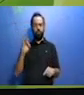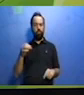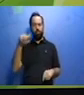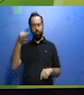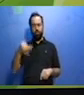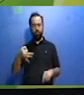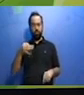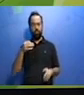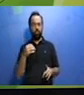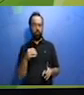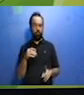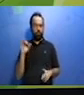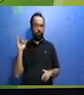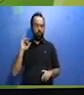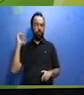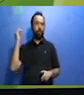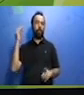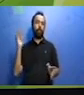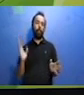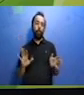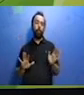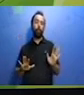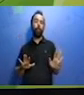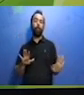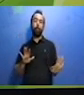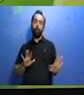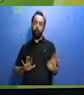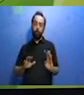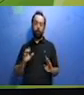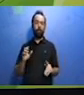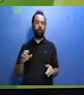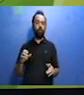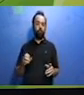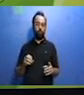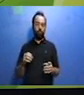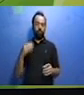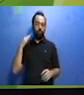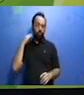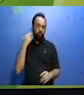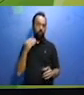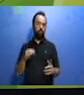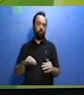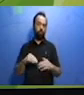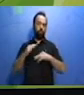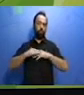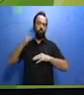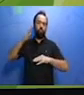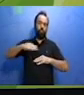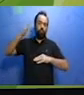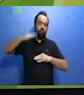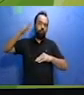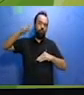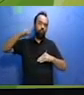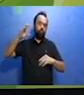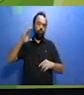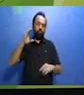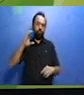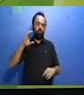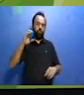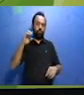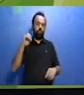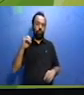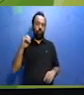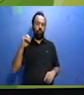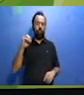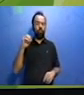de gás carbônico mantém o nosso planeta aquecido, mas a poluição, ela contribui para o aumento, né, dessa camada de